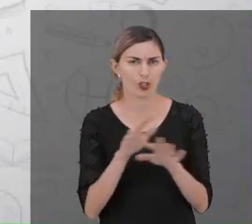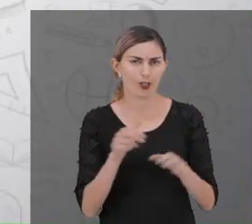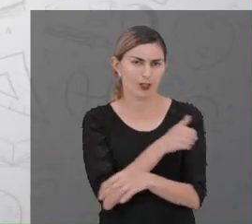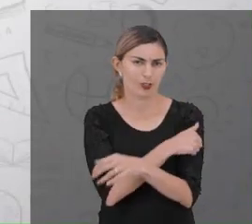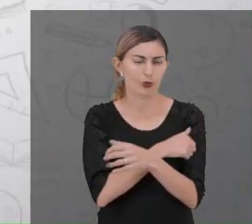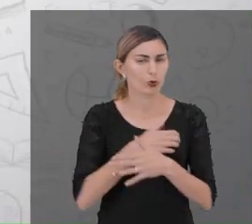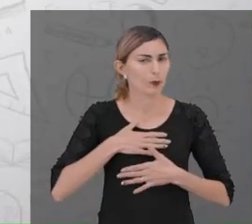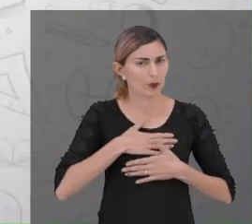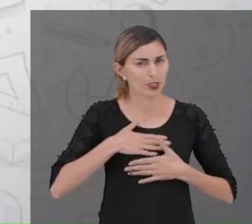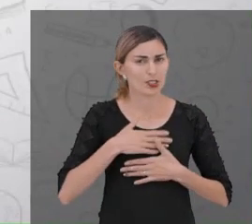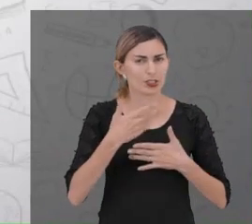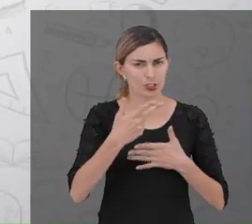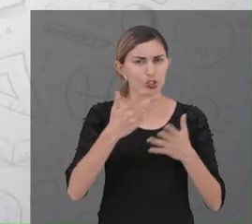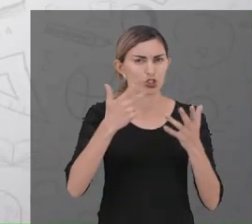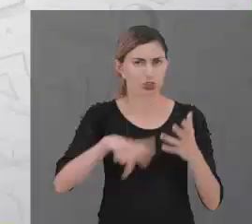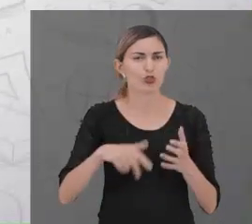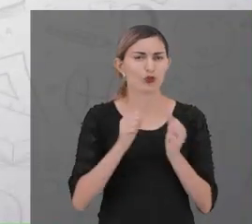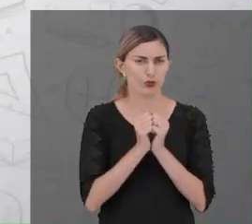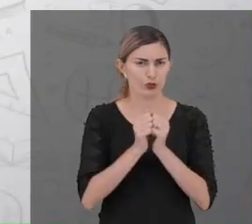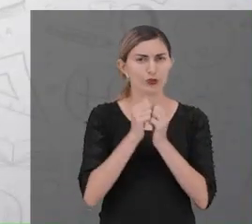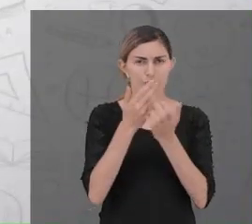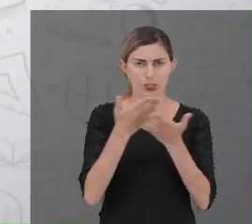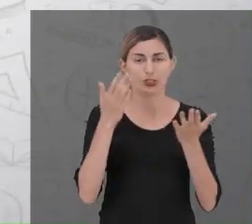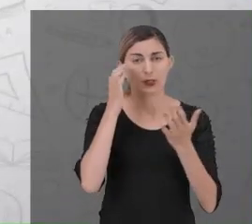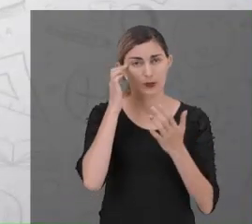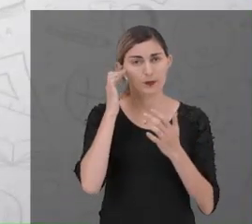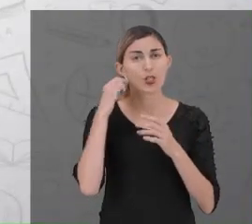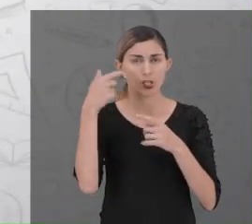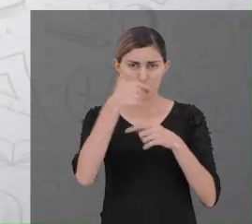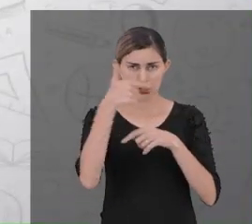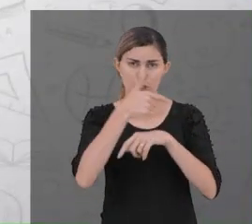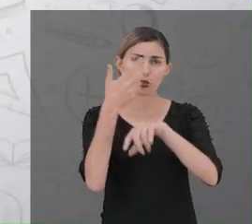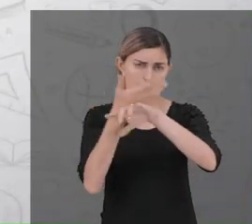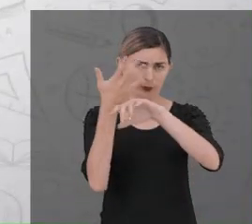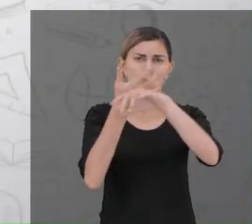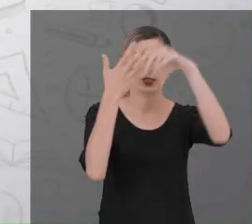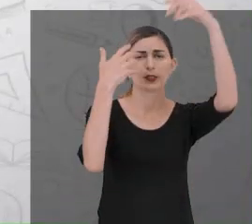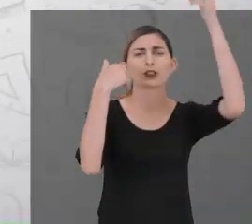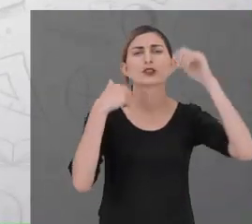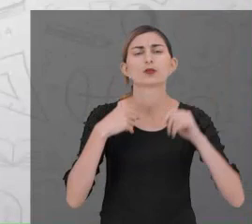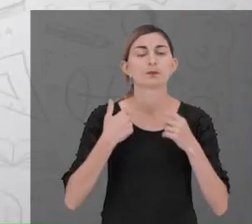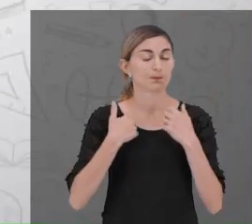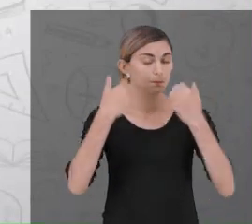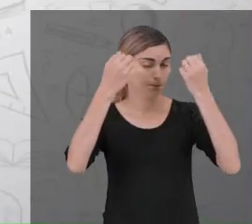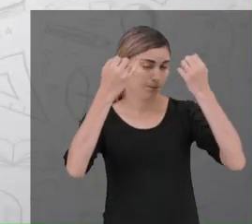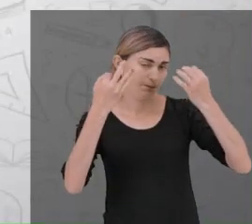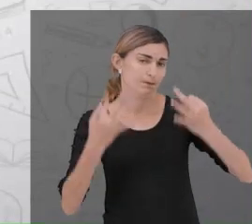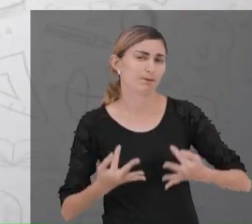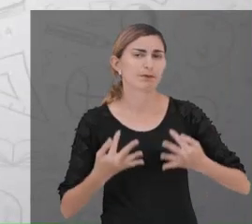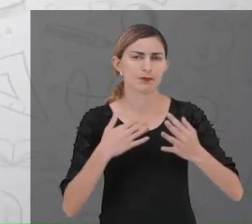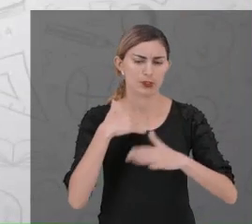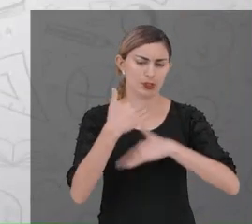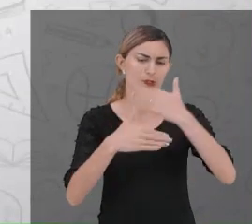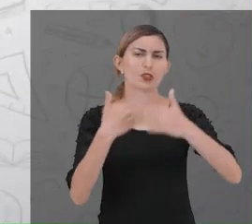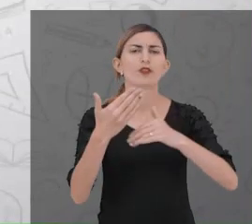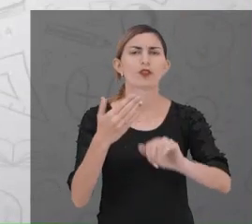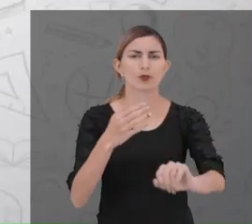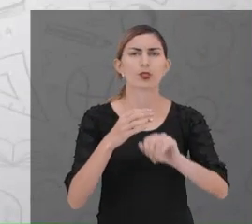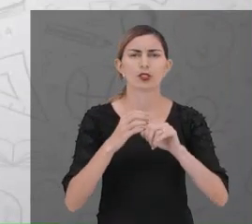Olá, alunos. Prazer estar aqui novamente com vocês. Essa segunda competência, nós